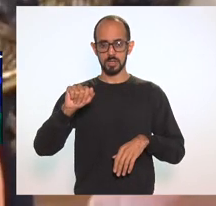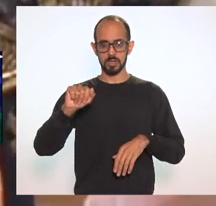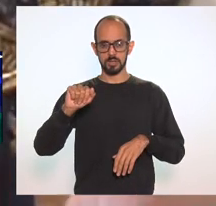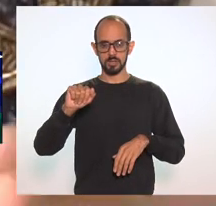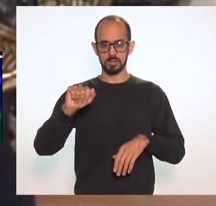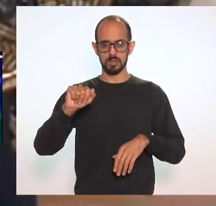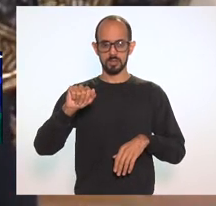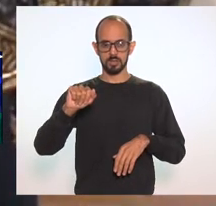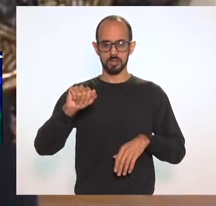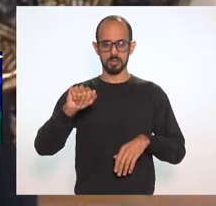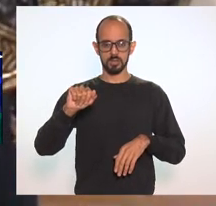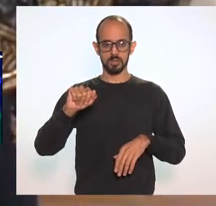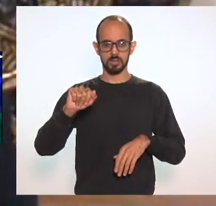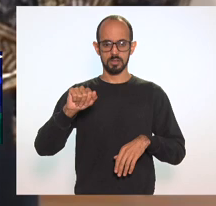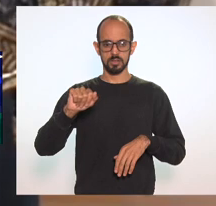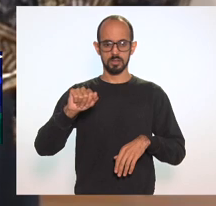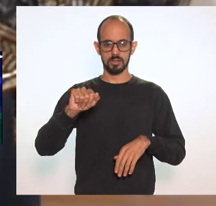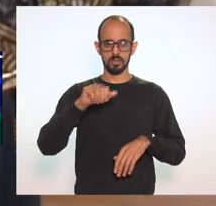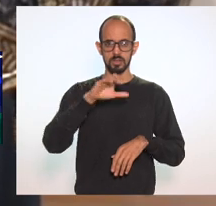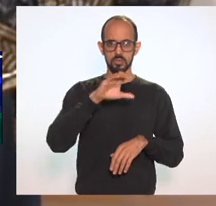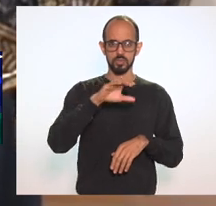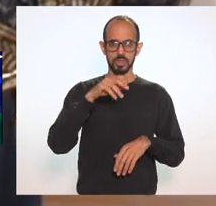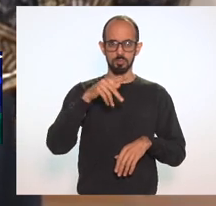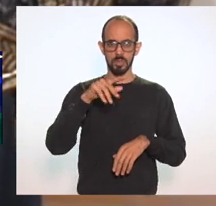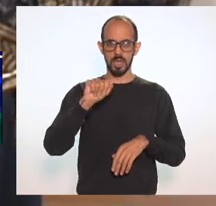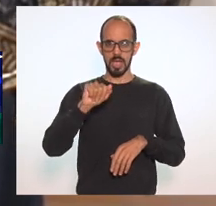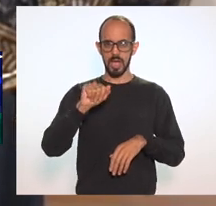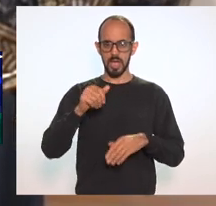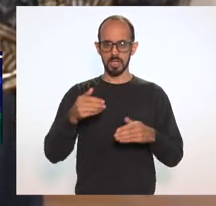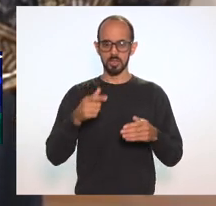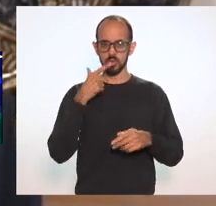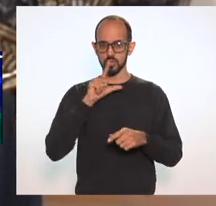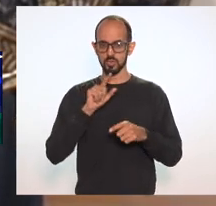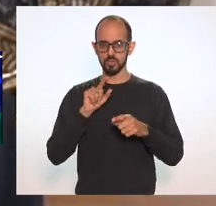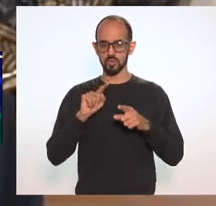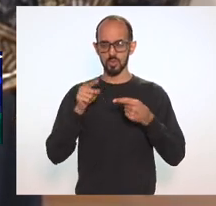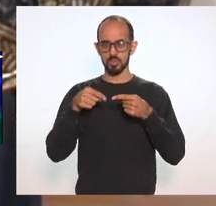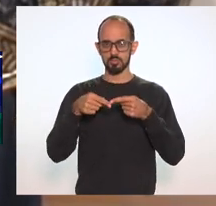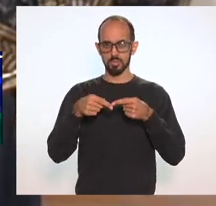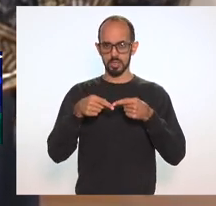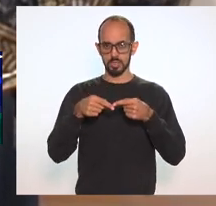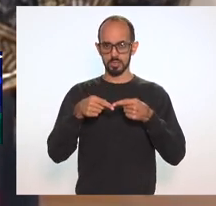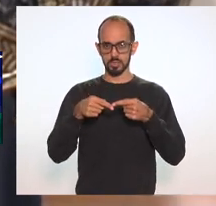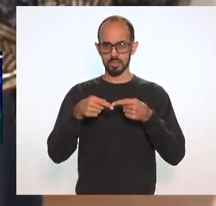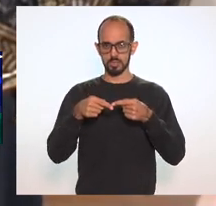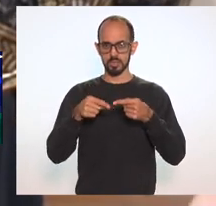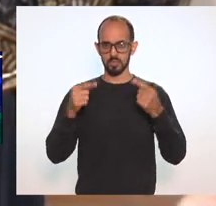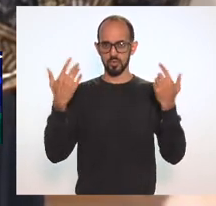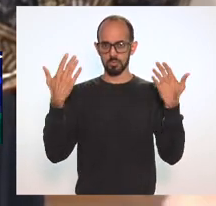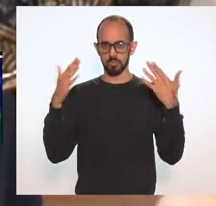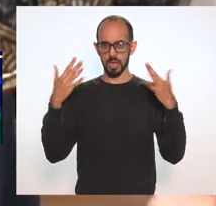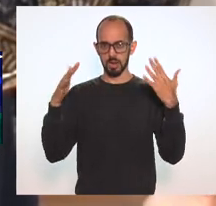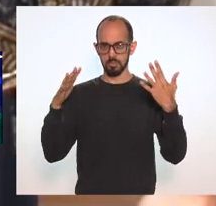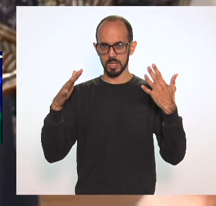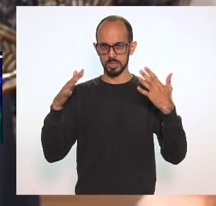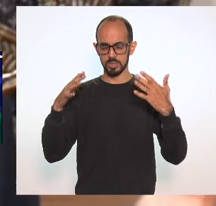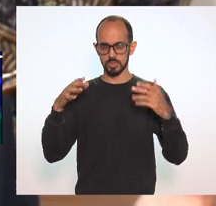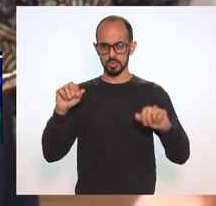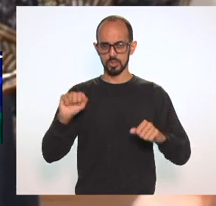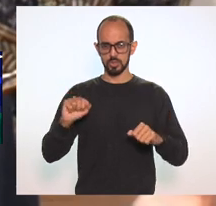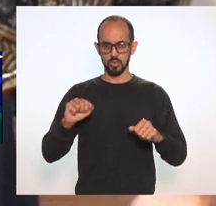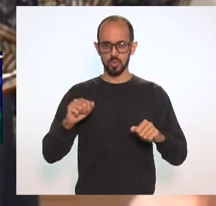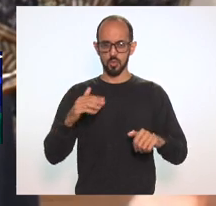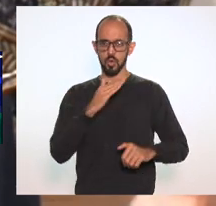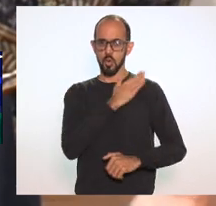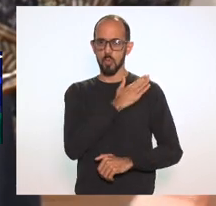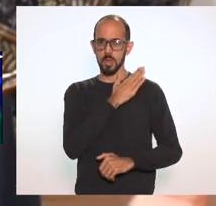e olha o CPA que acabou de bater as metas e recebeu louvores por isso próprio seu Comandante